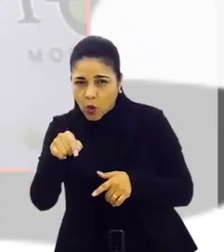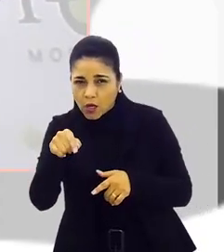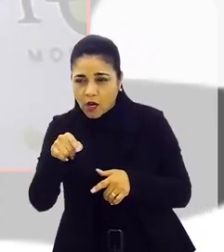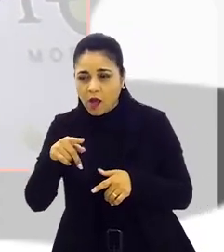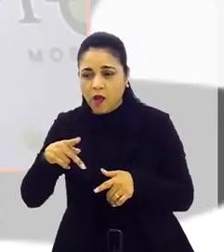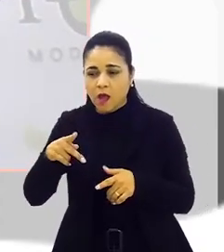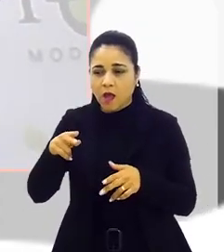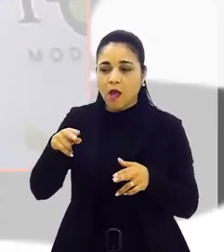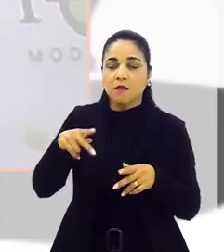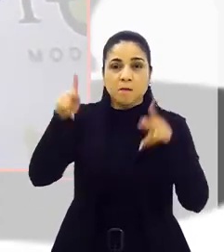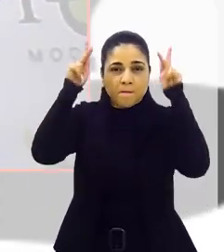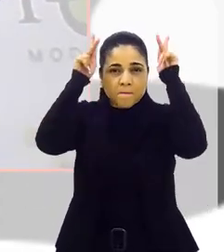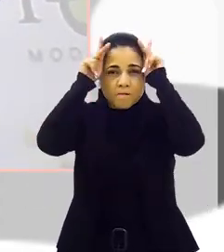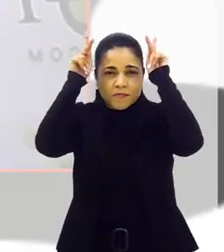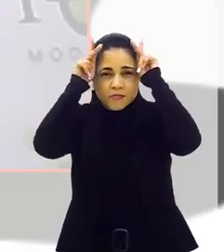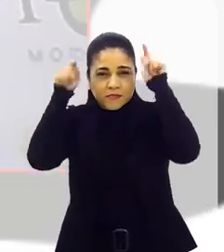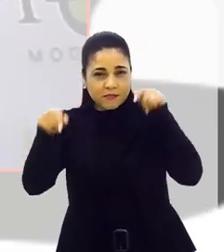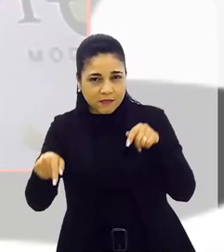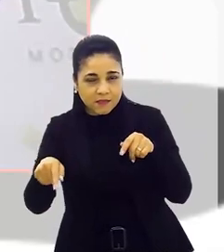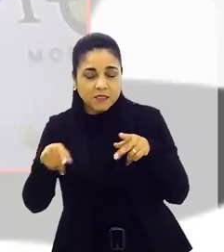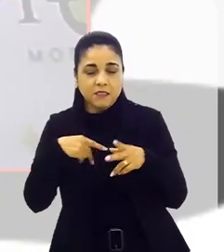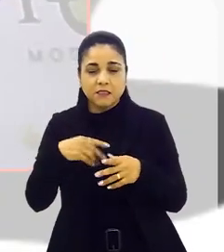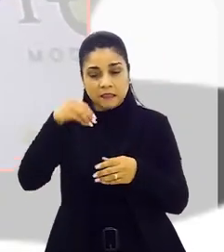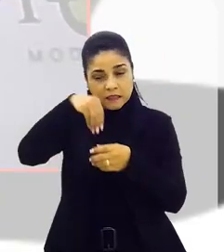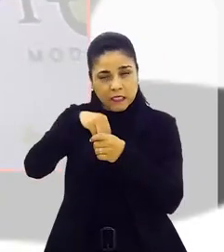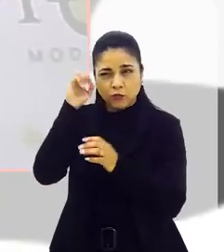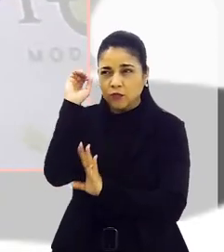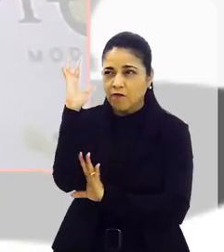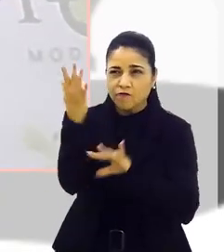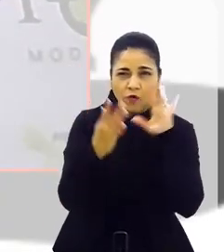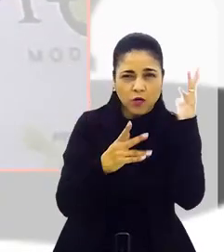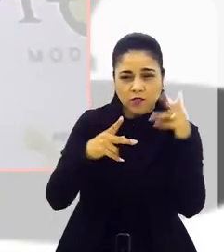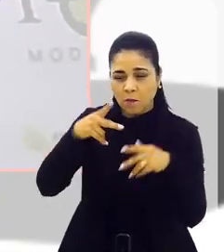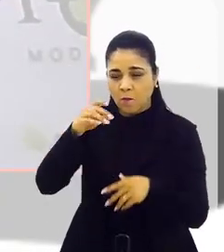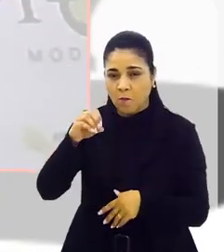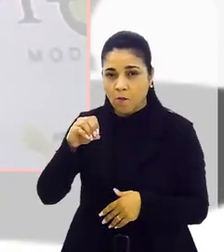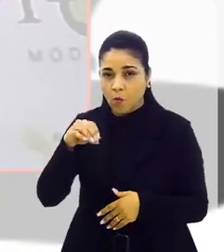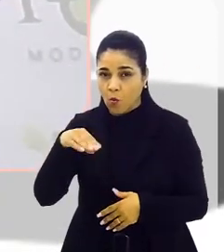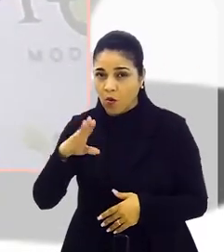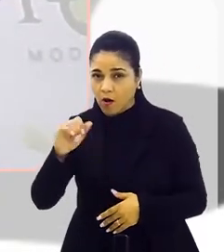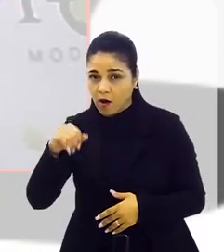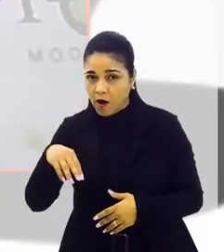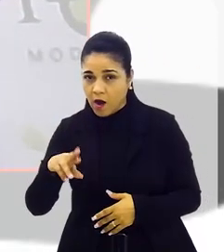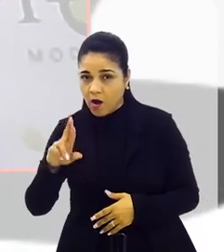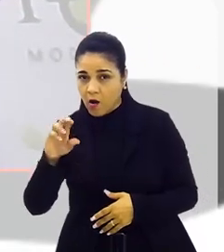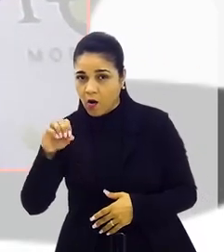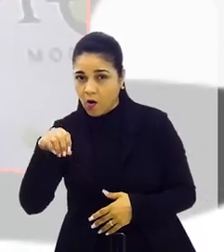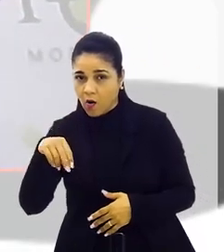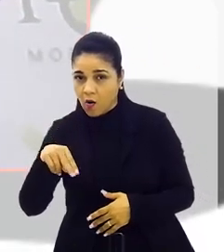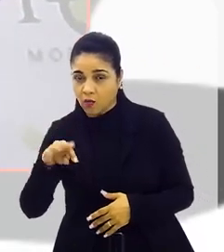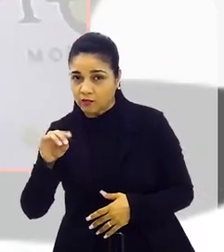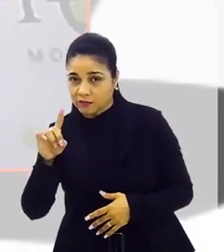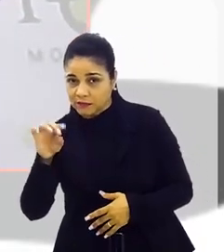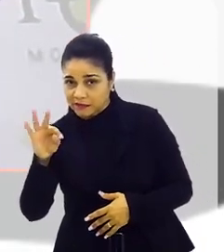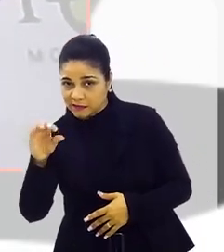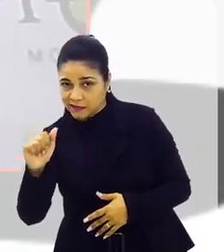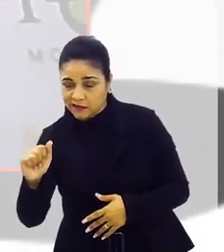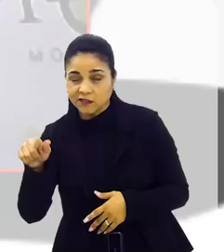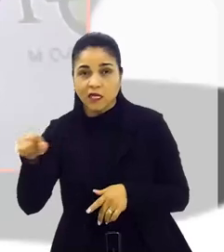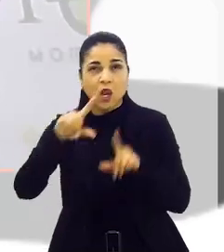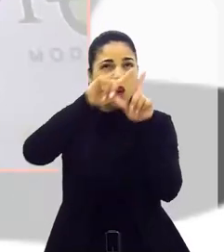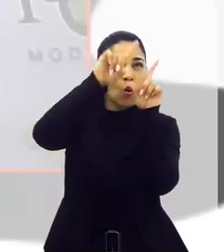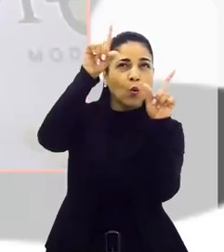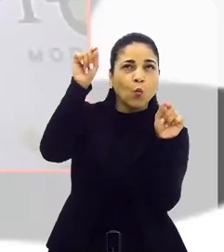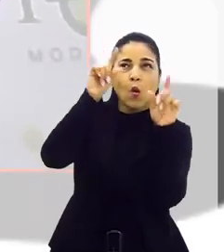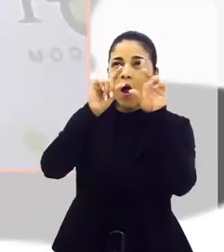assim. A Pocahontas, ela está dentro de uma floresta, ela tem um príncipe, ela canta para uma lua azul. E fui